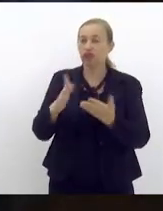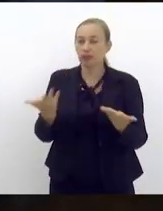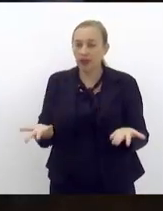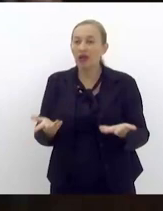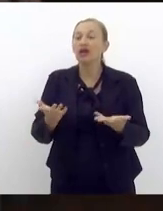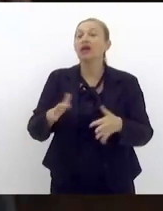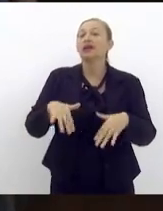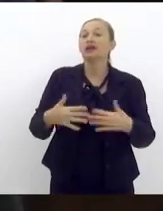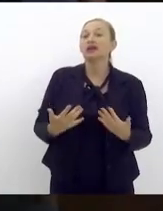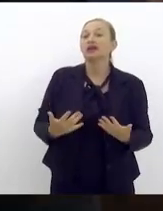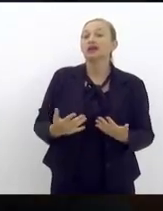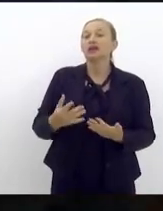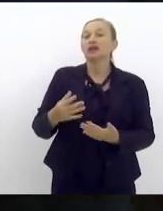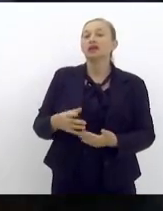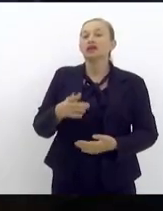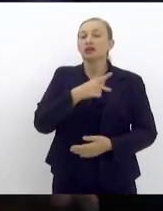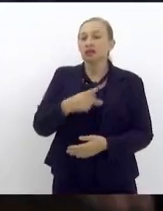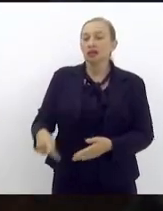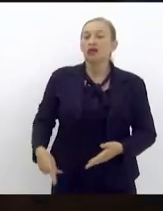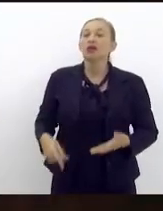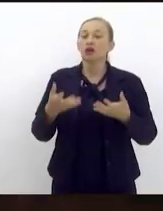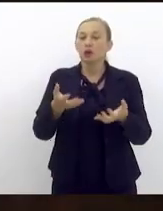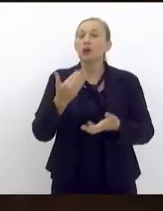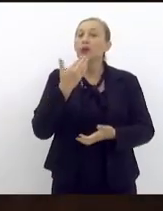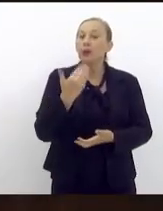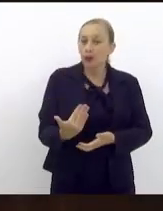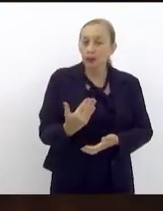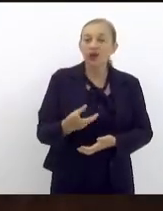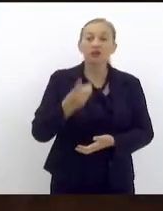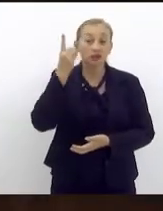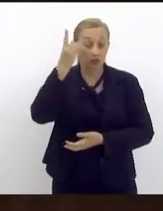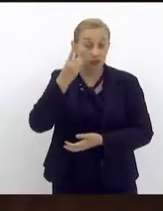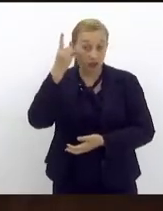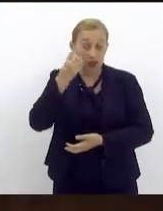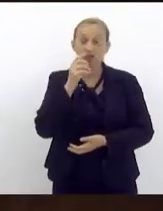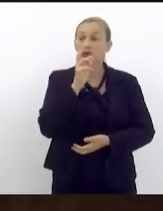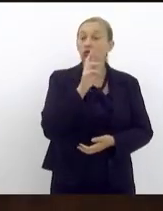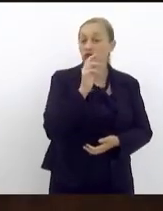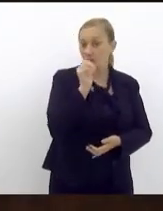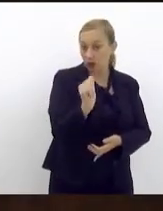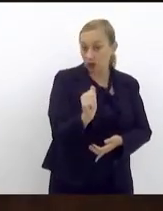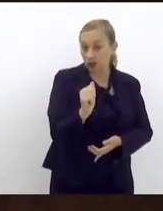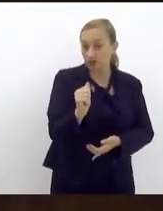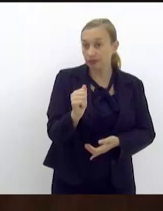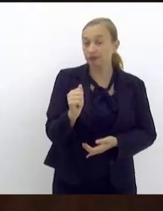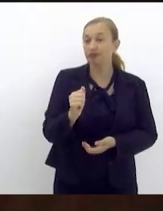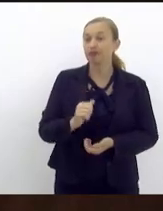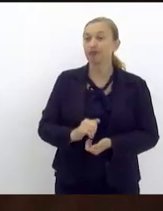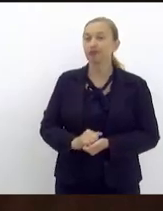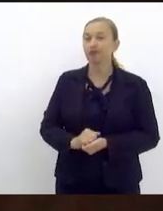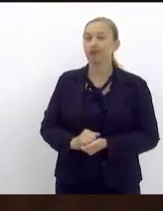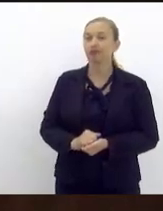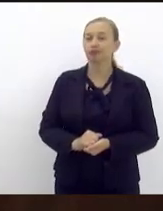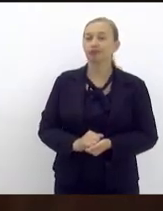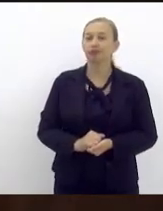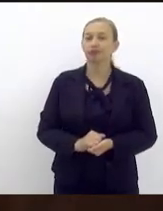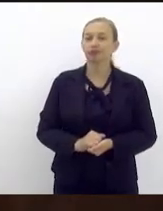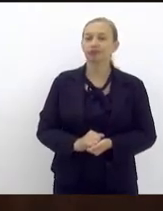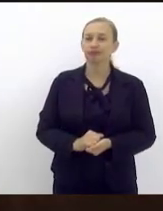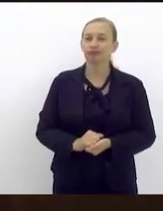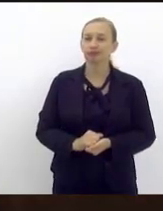Presidente eu queria pedir ao Deputado Rodrigo Amorim que assumiu a